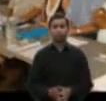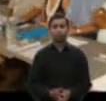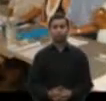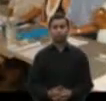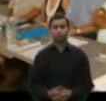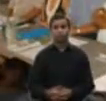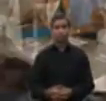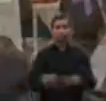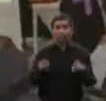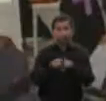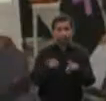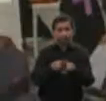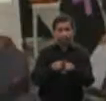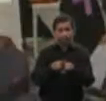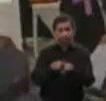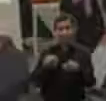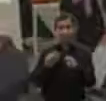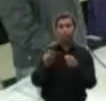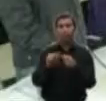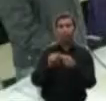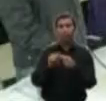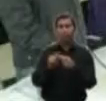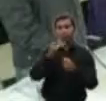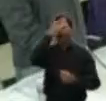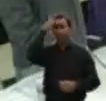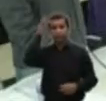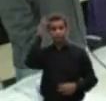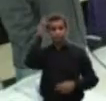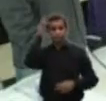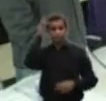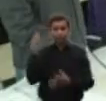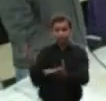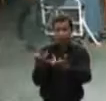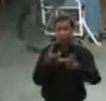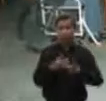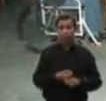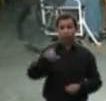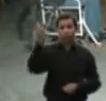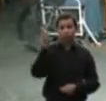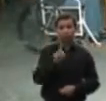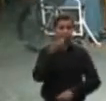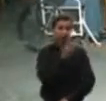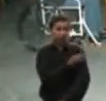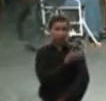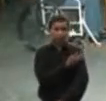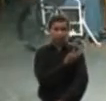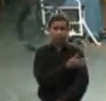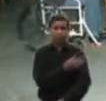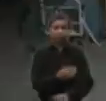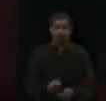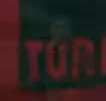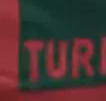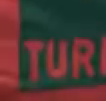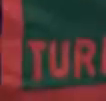federações. Estão também preparando os trabalhadores para receber bem e conviver com seus colegas que têm alguma